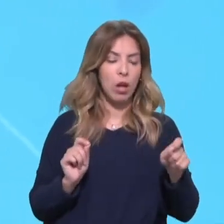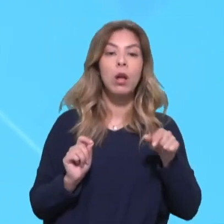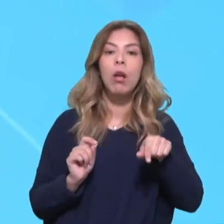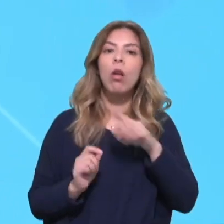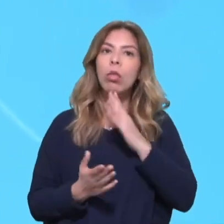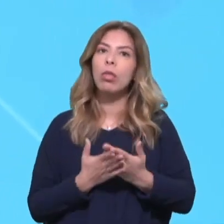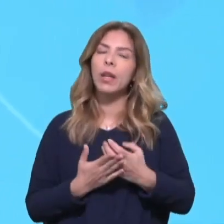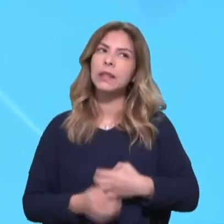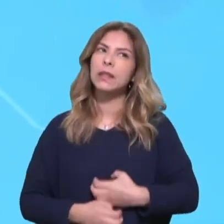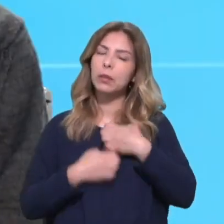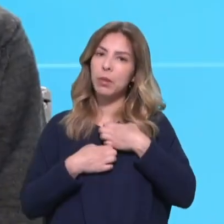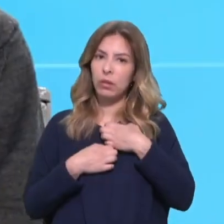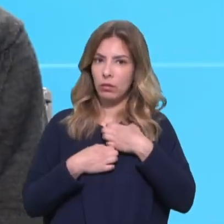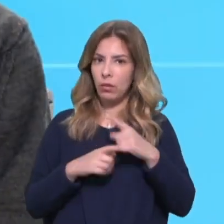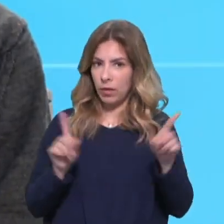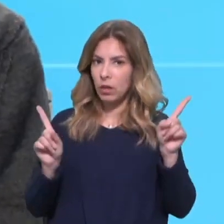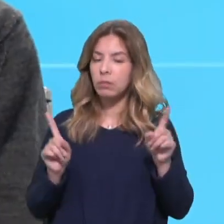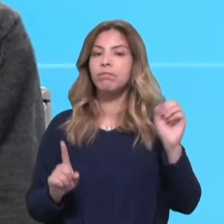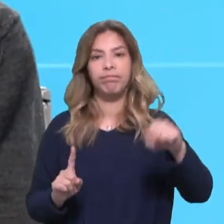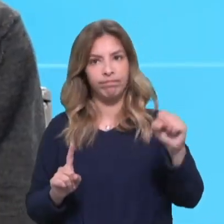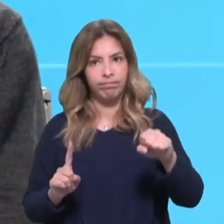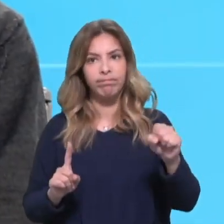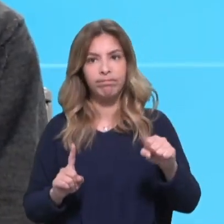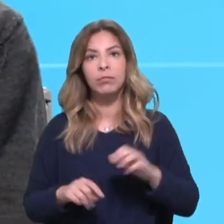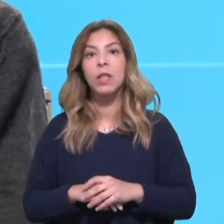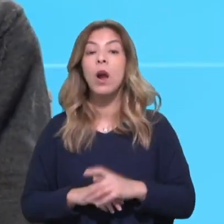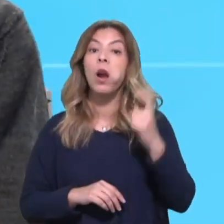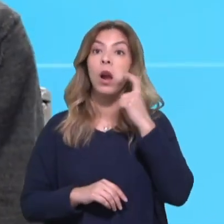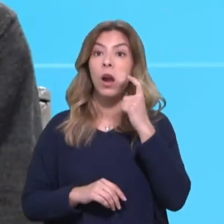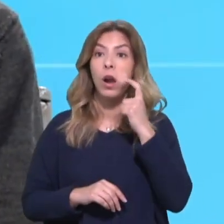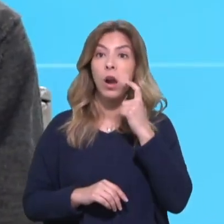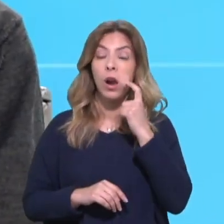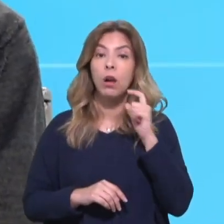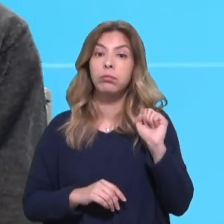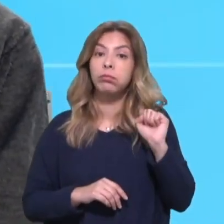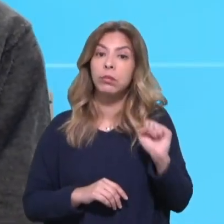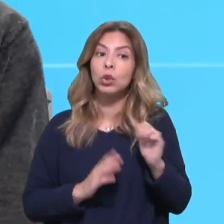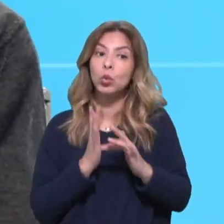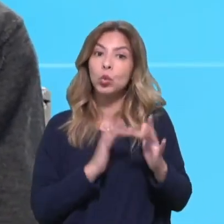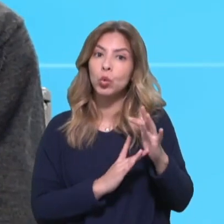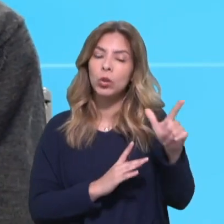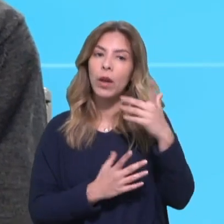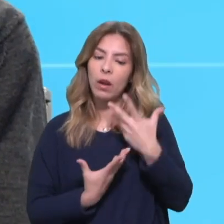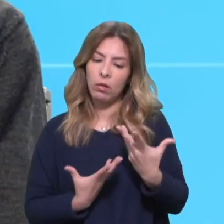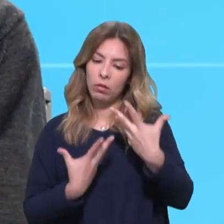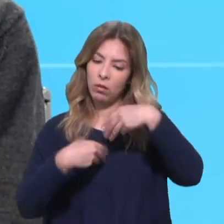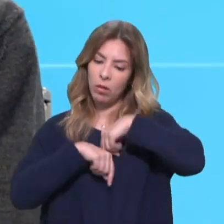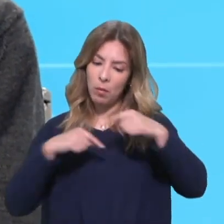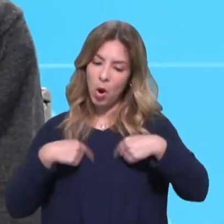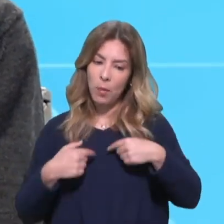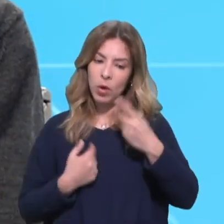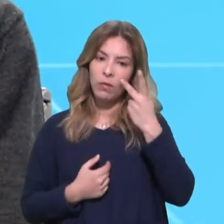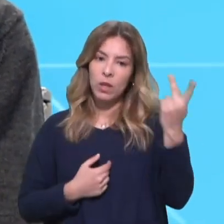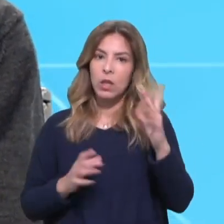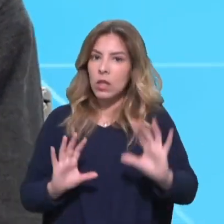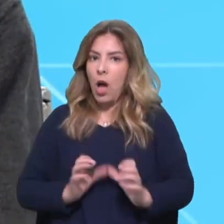um significado também. Sim, porque tal como a Páscoa de Jesus é o condensado de toda a sua obra de salvação, é muito interessante,